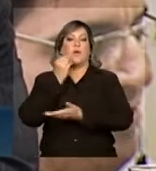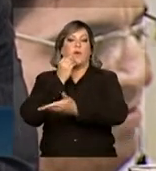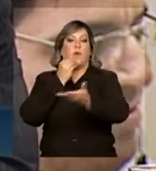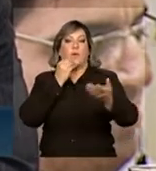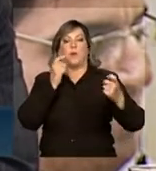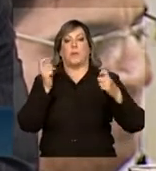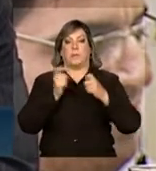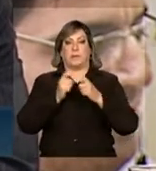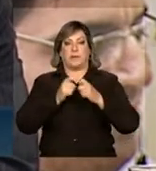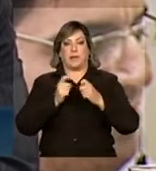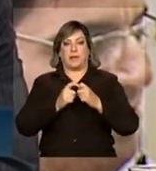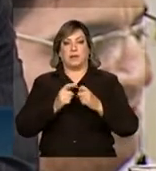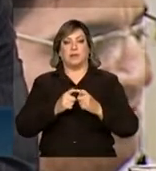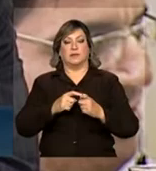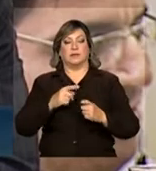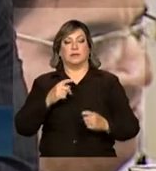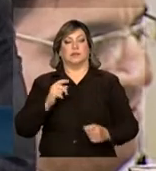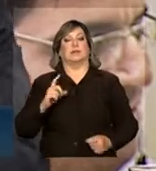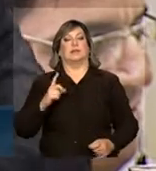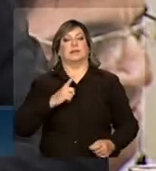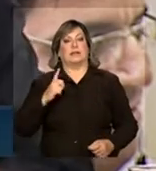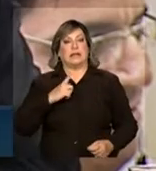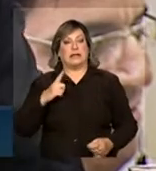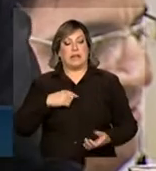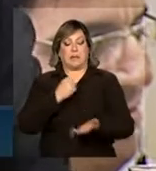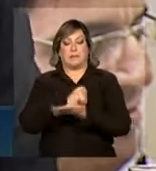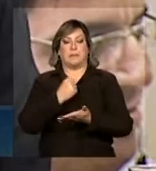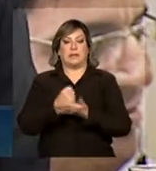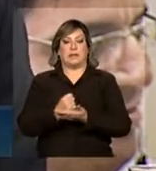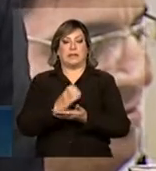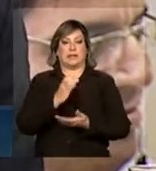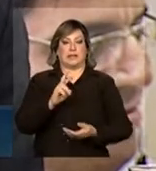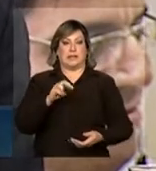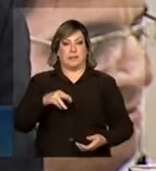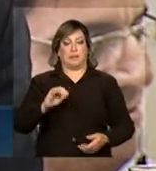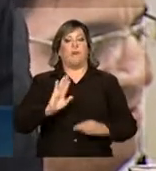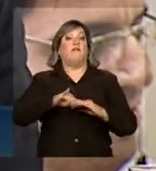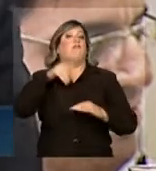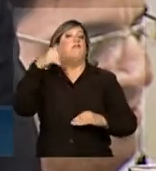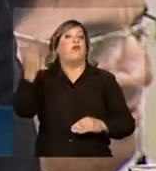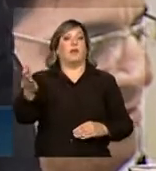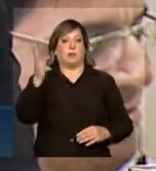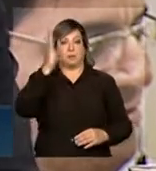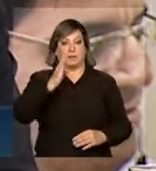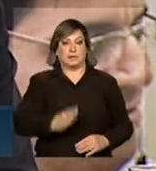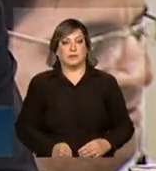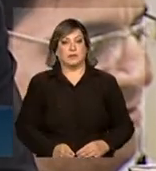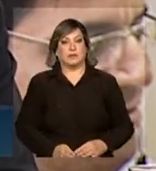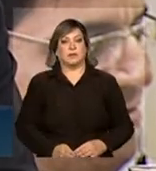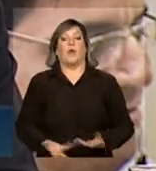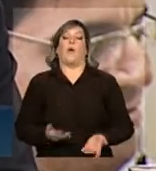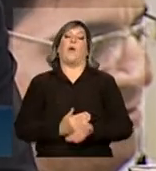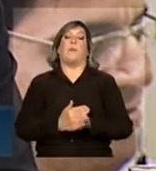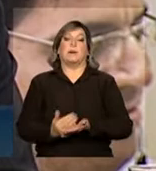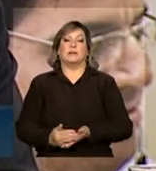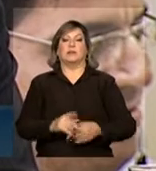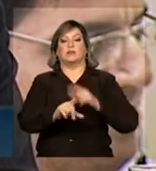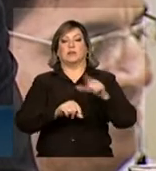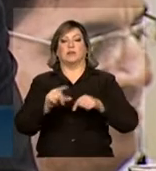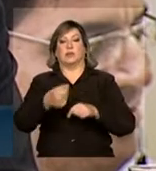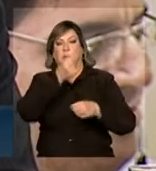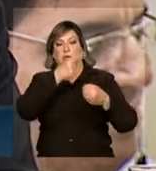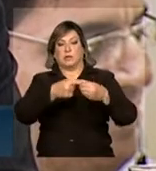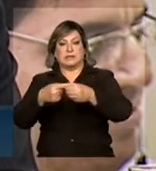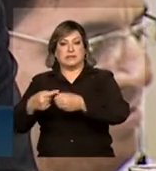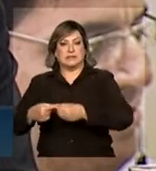dos médicos que T registro profissional fora do Brasil Passarem a escolher um entre os municípios dentro do